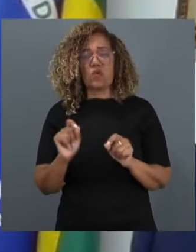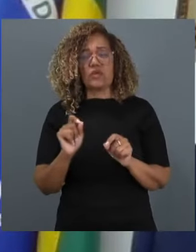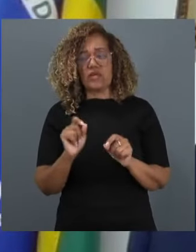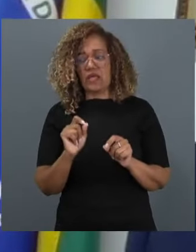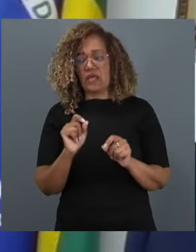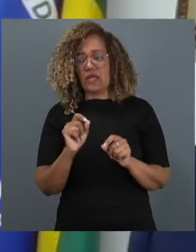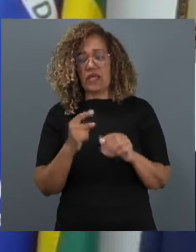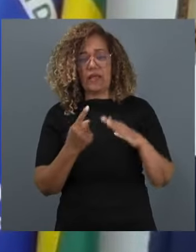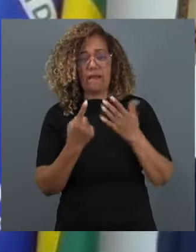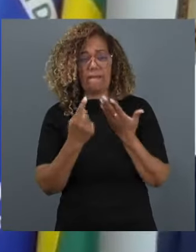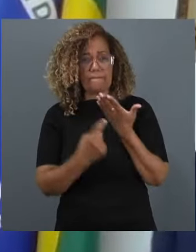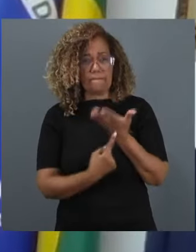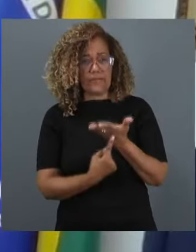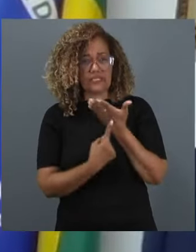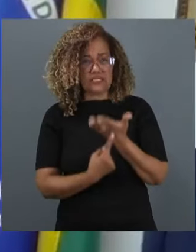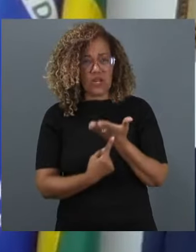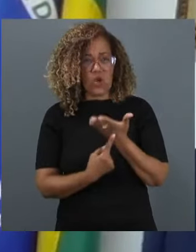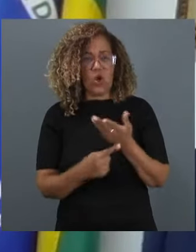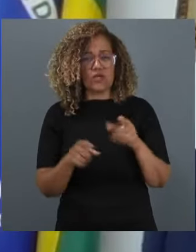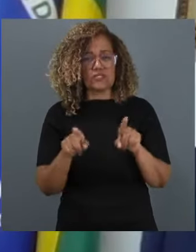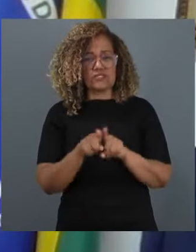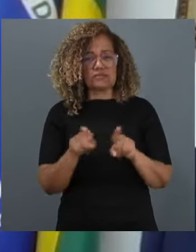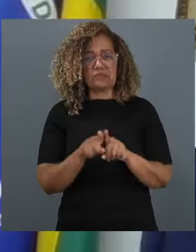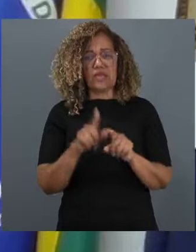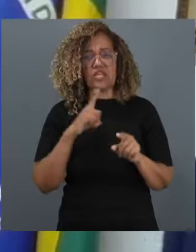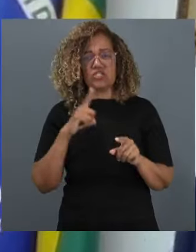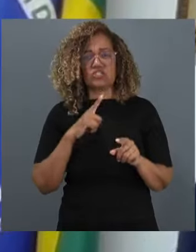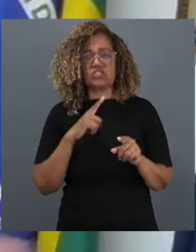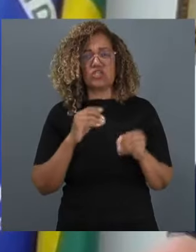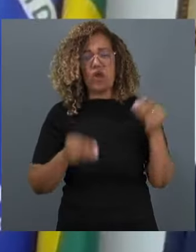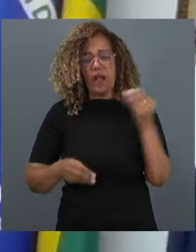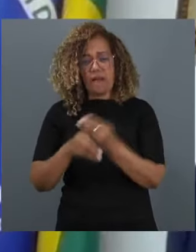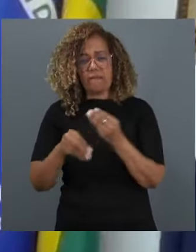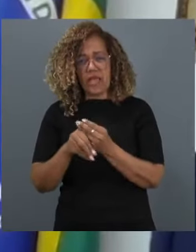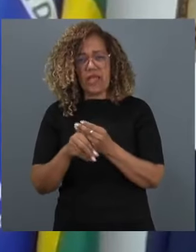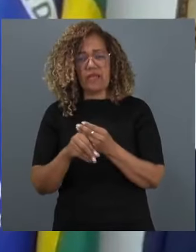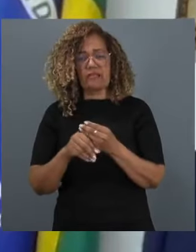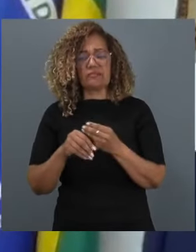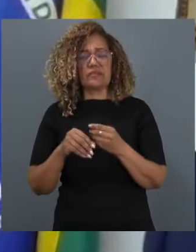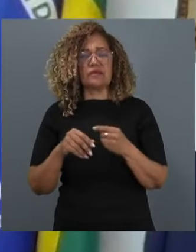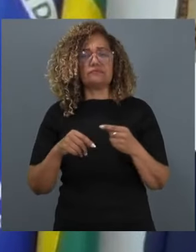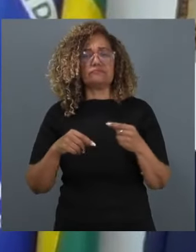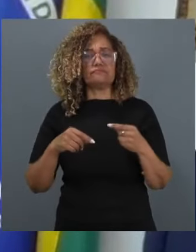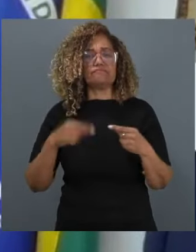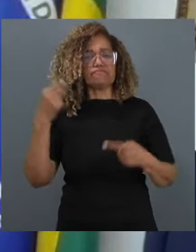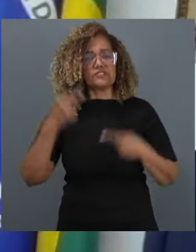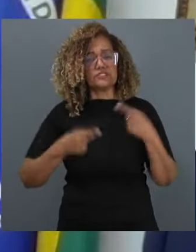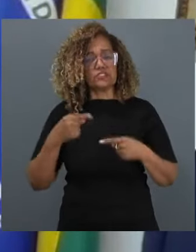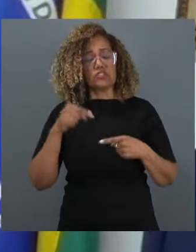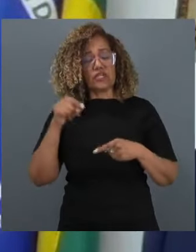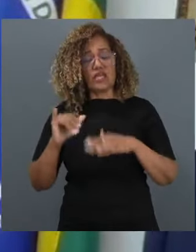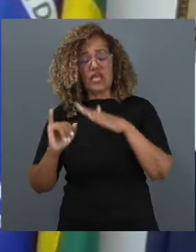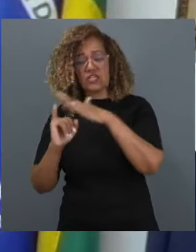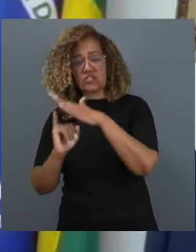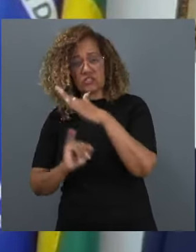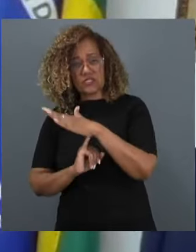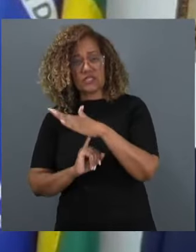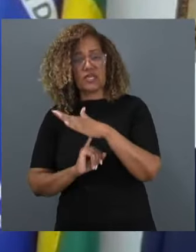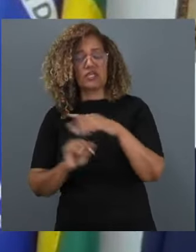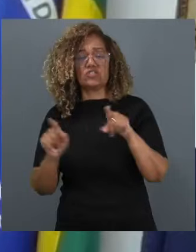indo fiscalizar as emendas parlamentares que nós destinamos para as entidades aqui